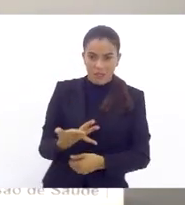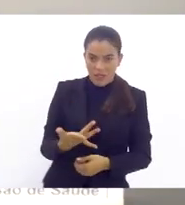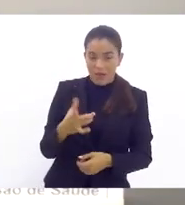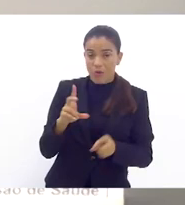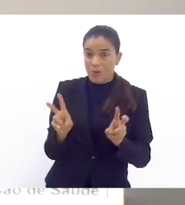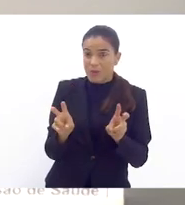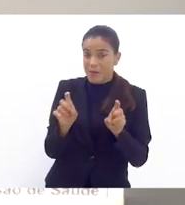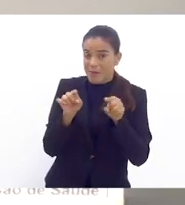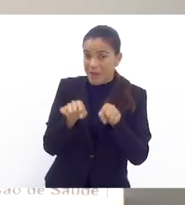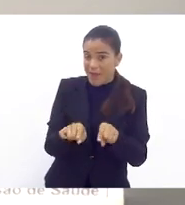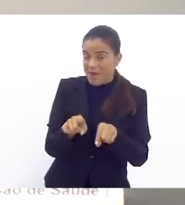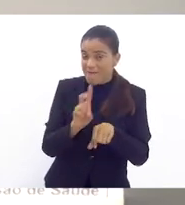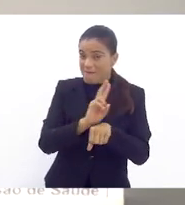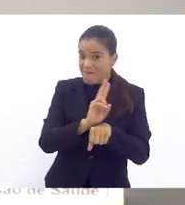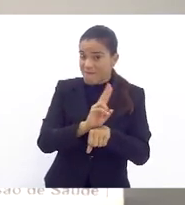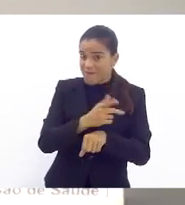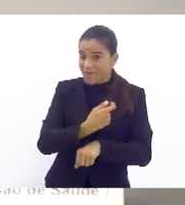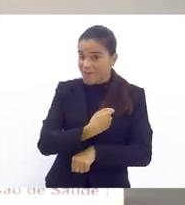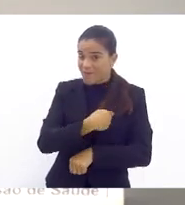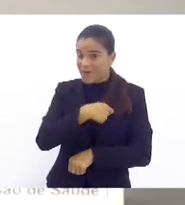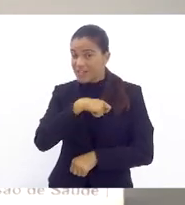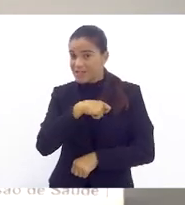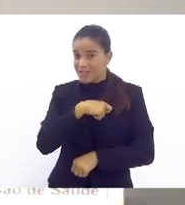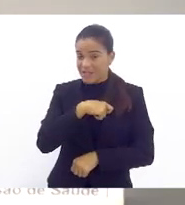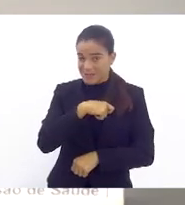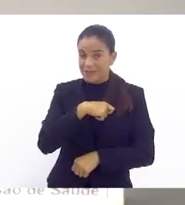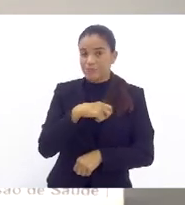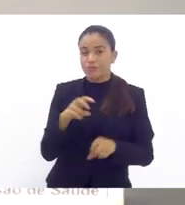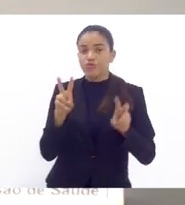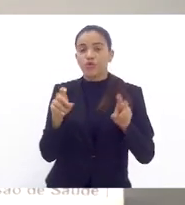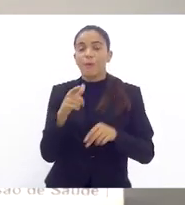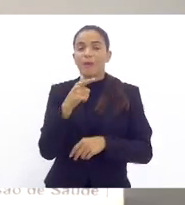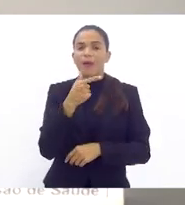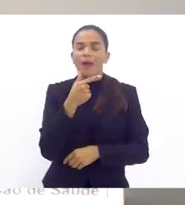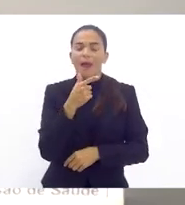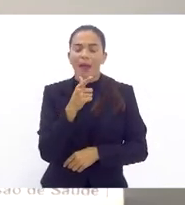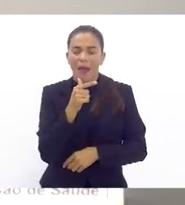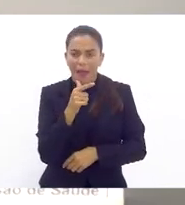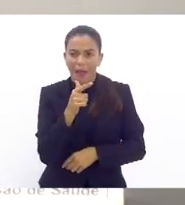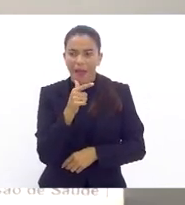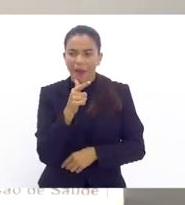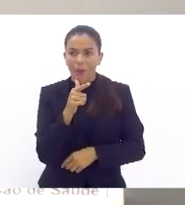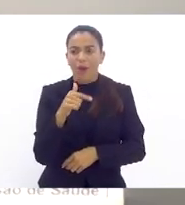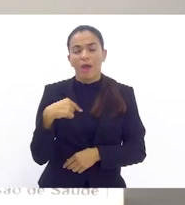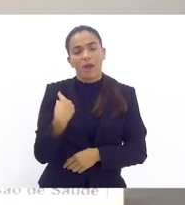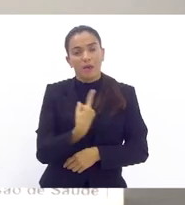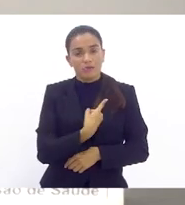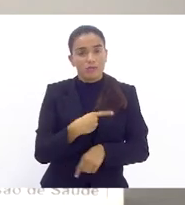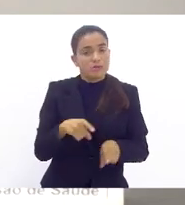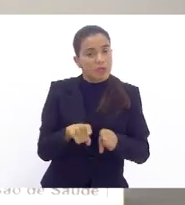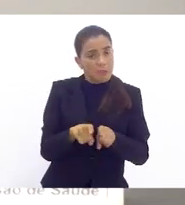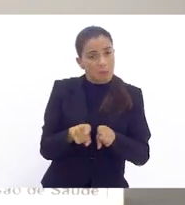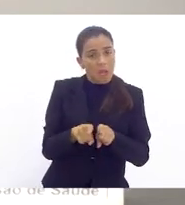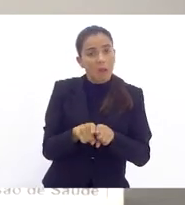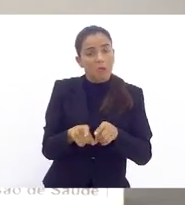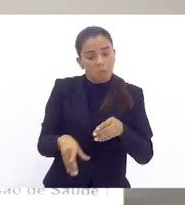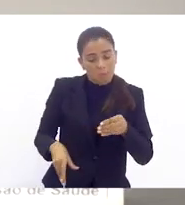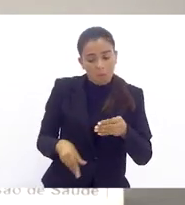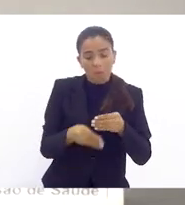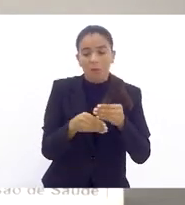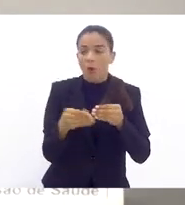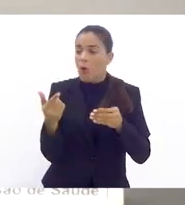tema é fiscalização da questão da água, a gente possa, quem sabe, estabelecer interlocução